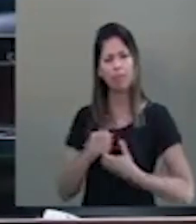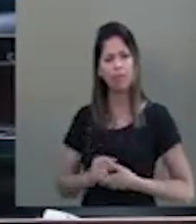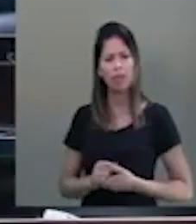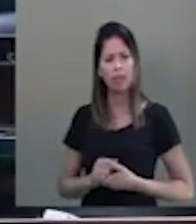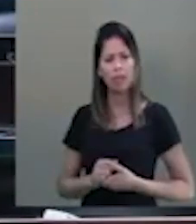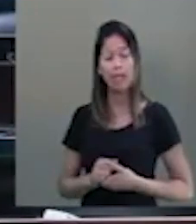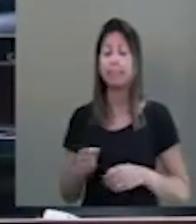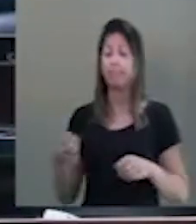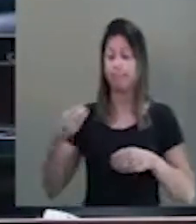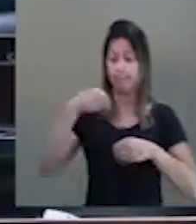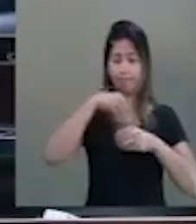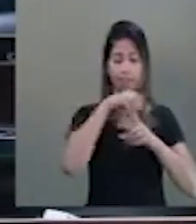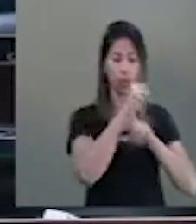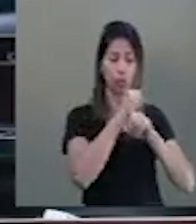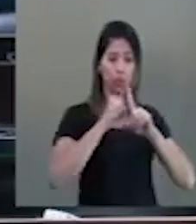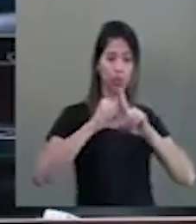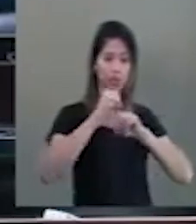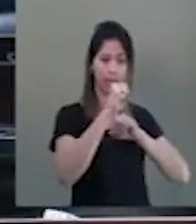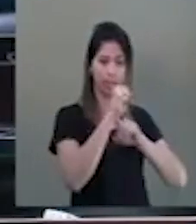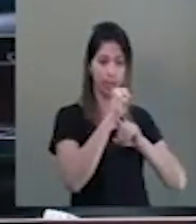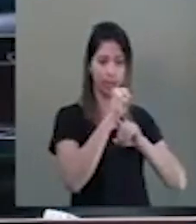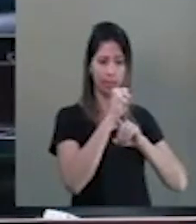Na sociedade.